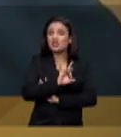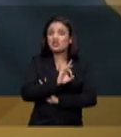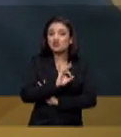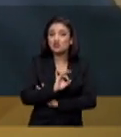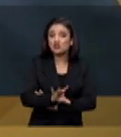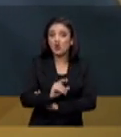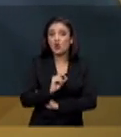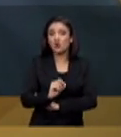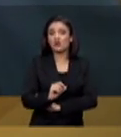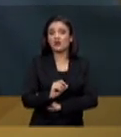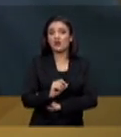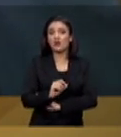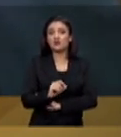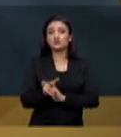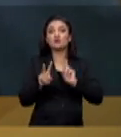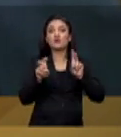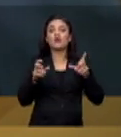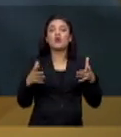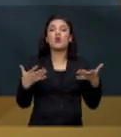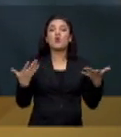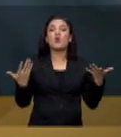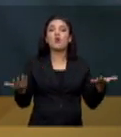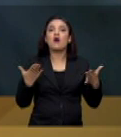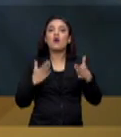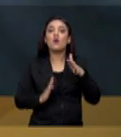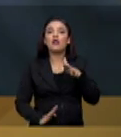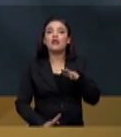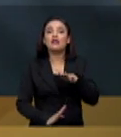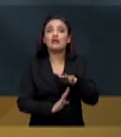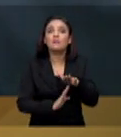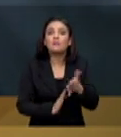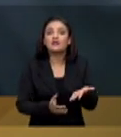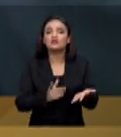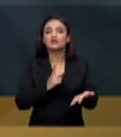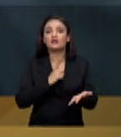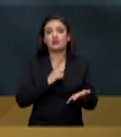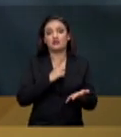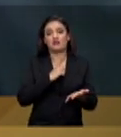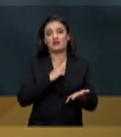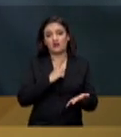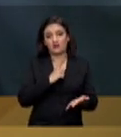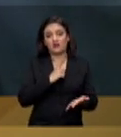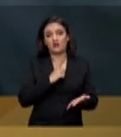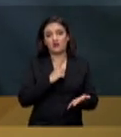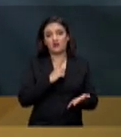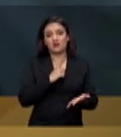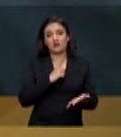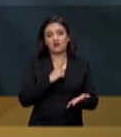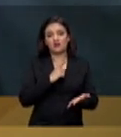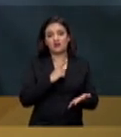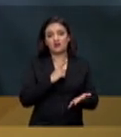apenas e tão somente com relação a quais são as margens de autogoverno que